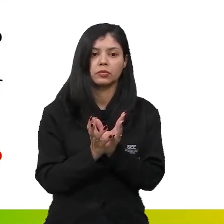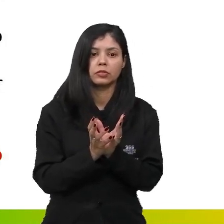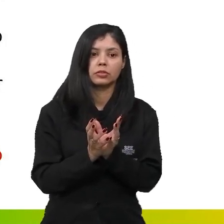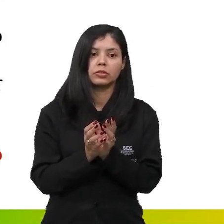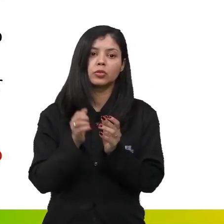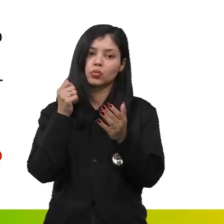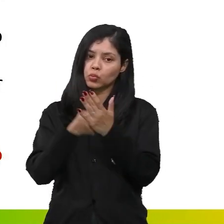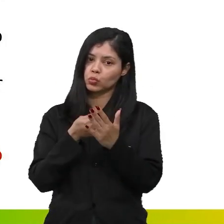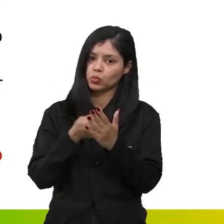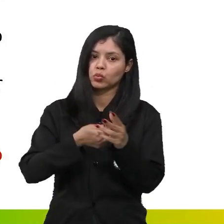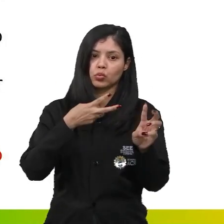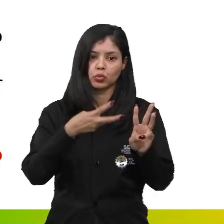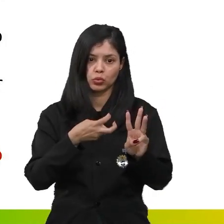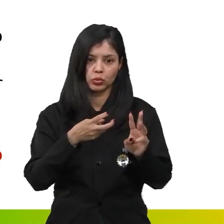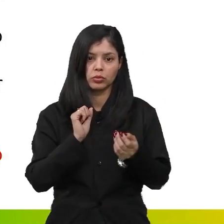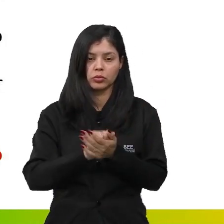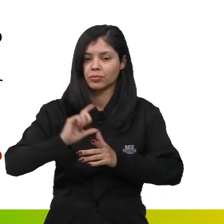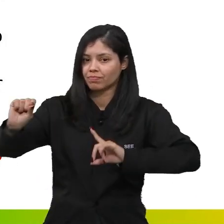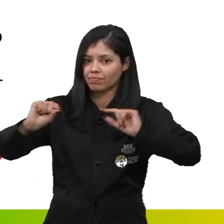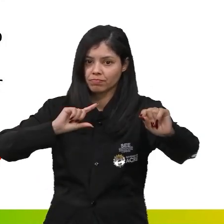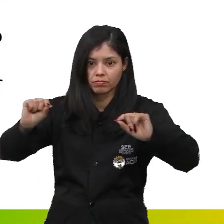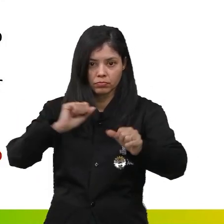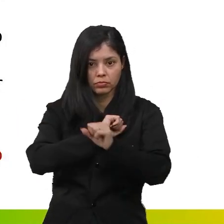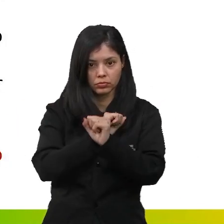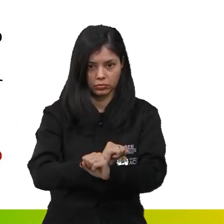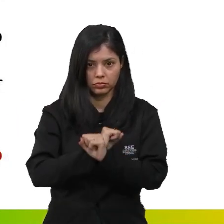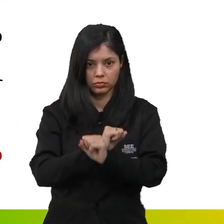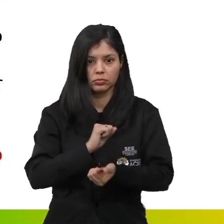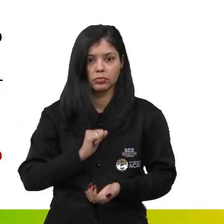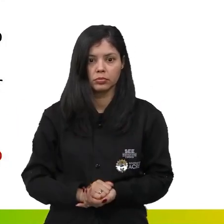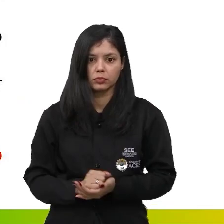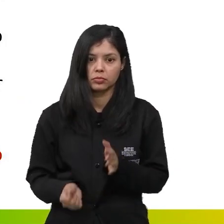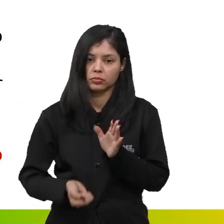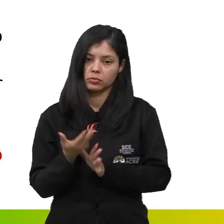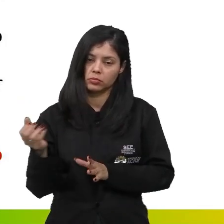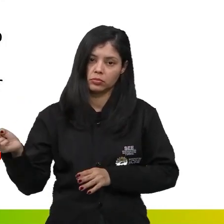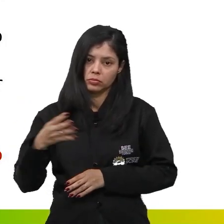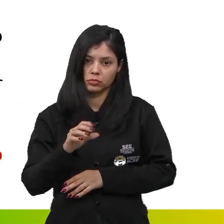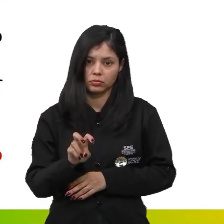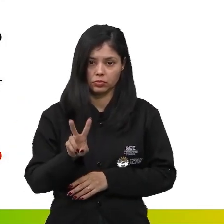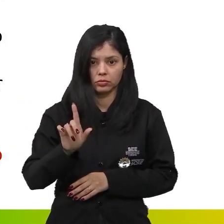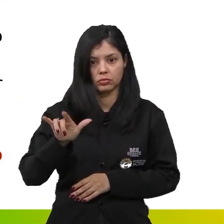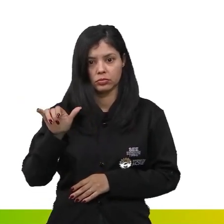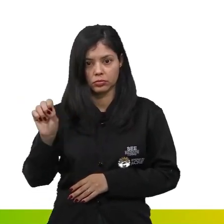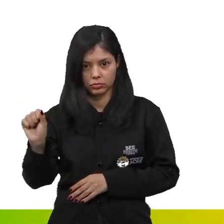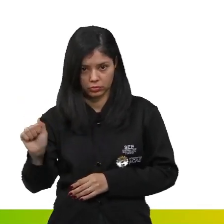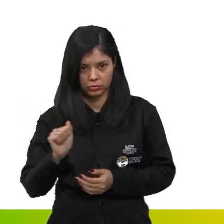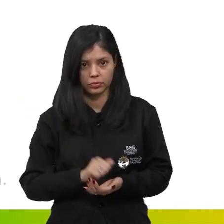deslocamento forçado de indígenas fugindo da escravidão e o surgimento de novas vilas.